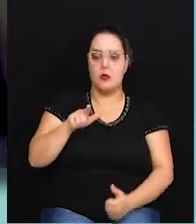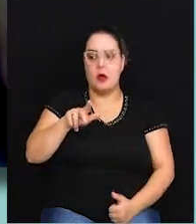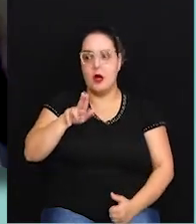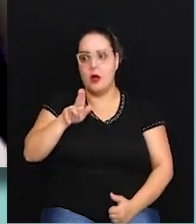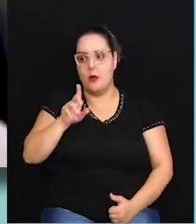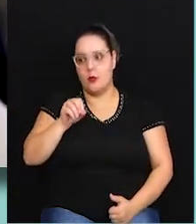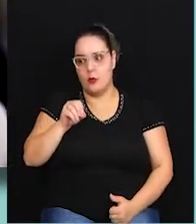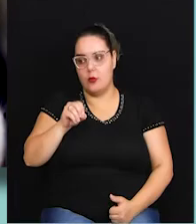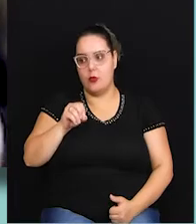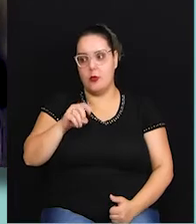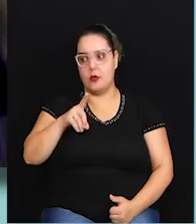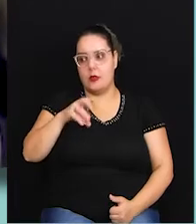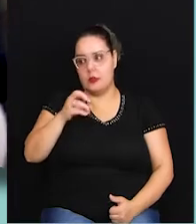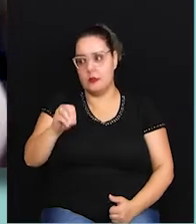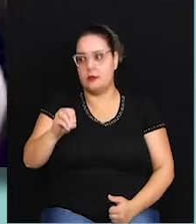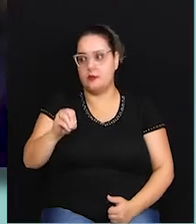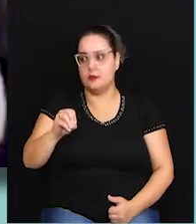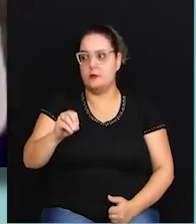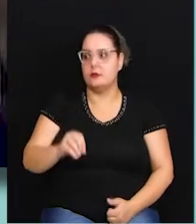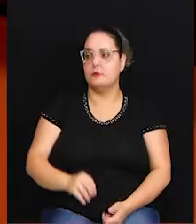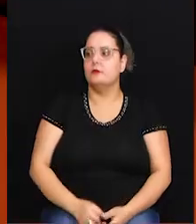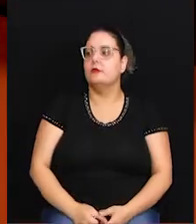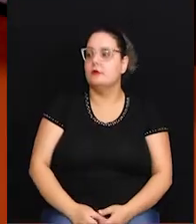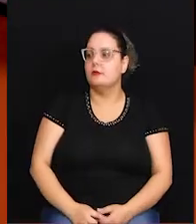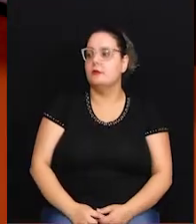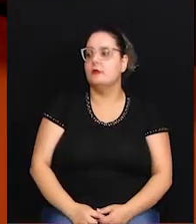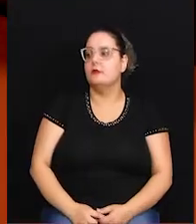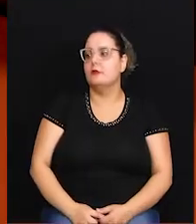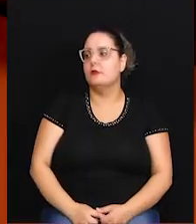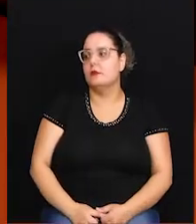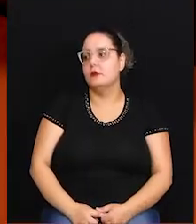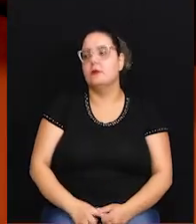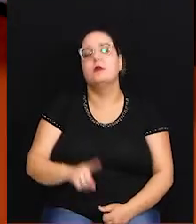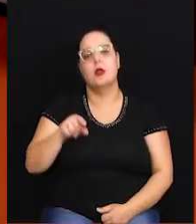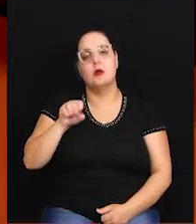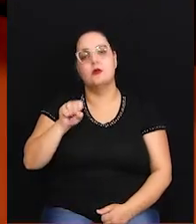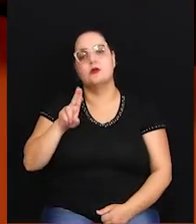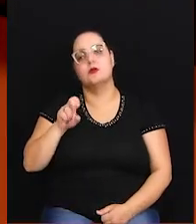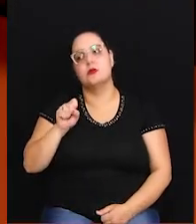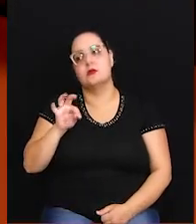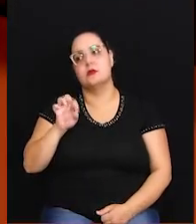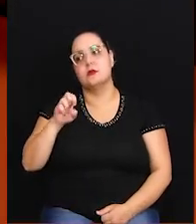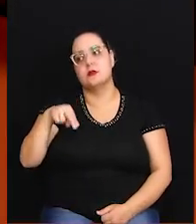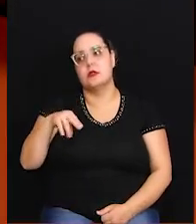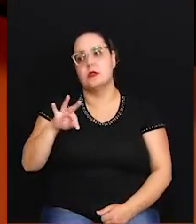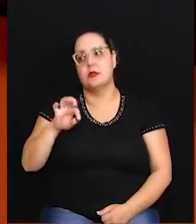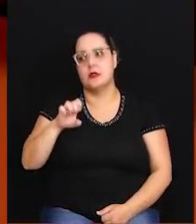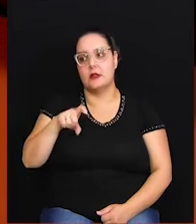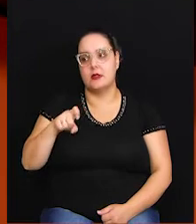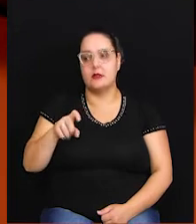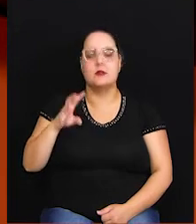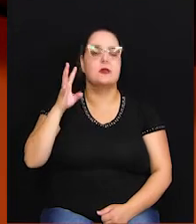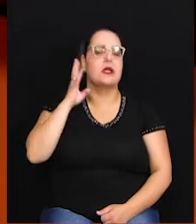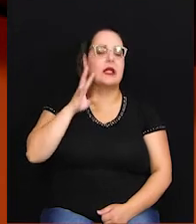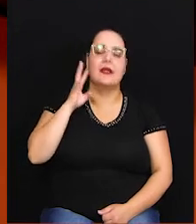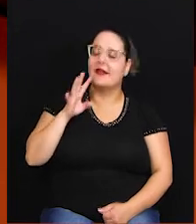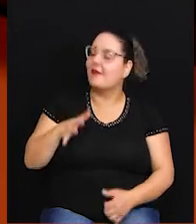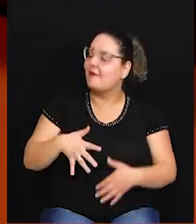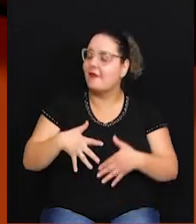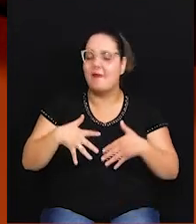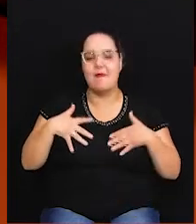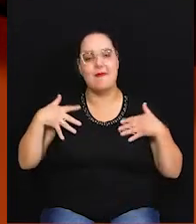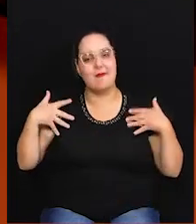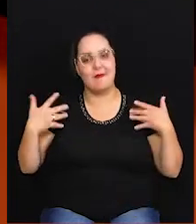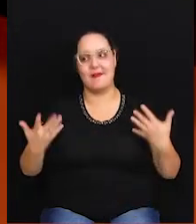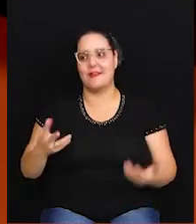algodão convencionalmente utilizado. Então, esse aqui é o Sustempeds. Gente, que legal. Fico